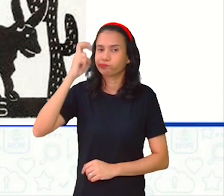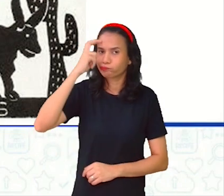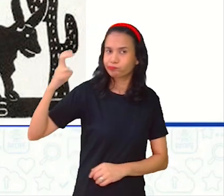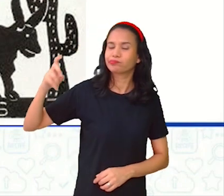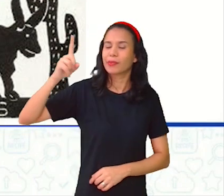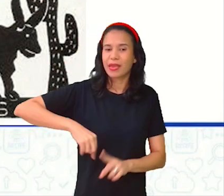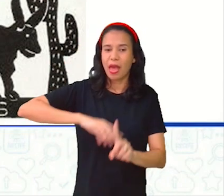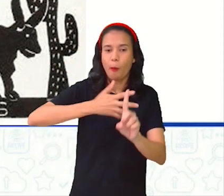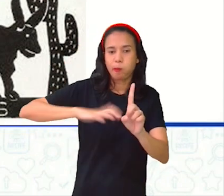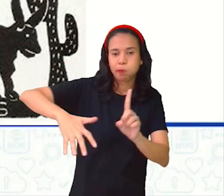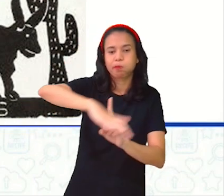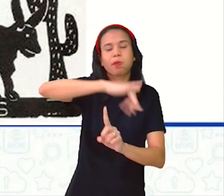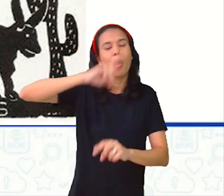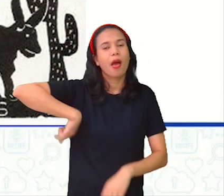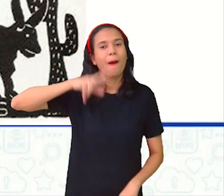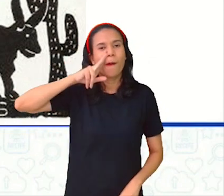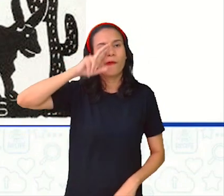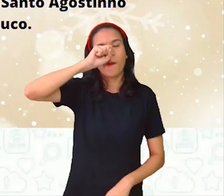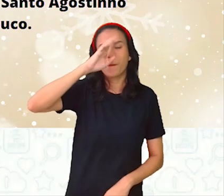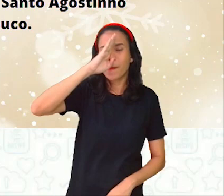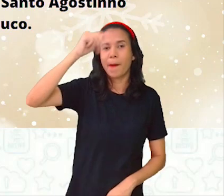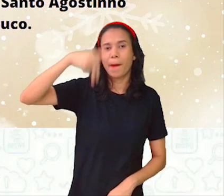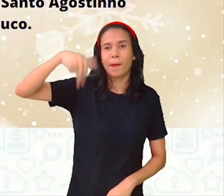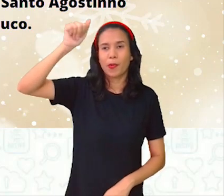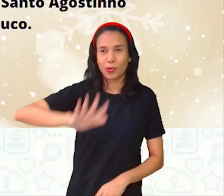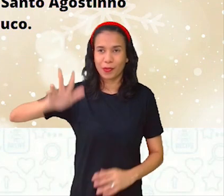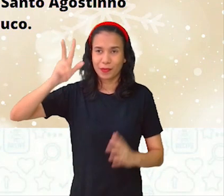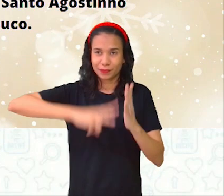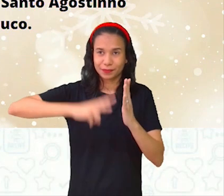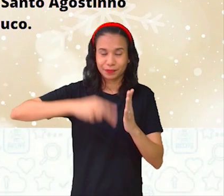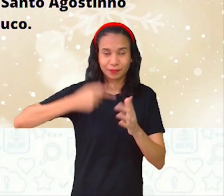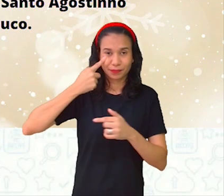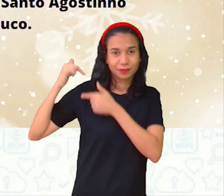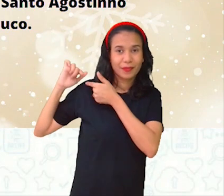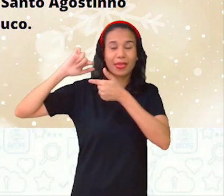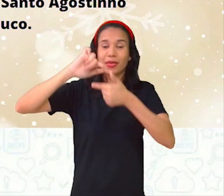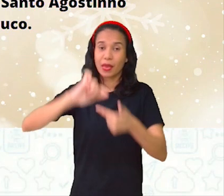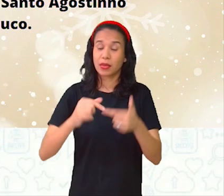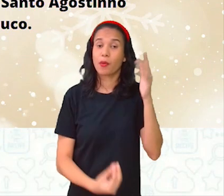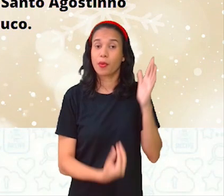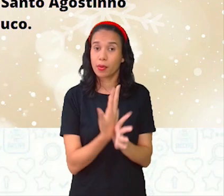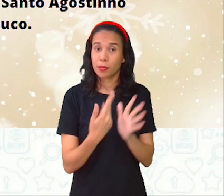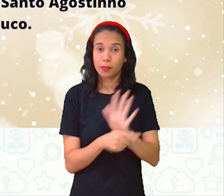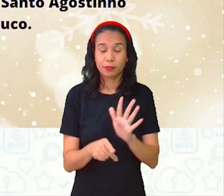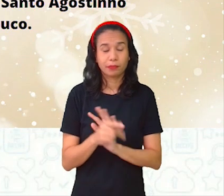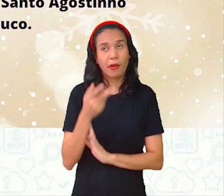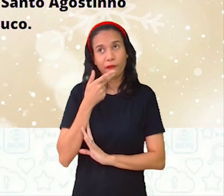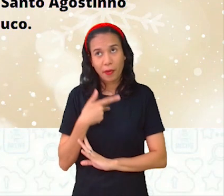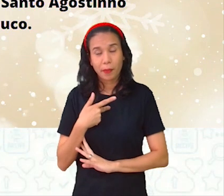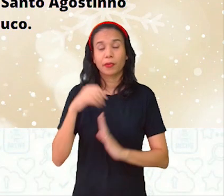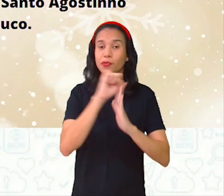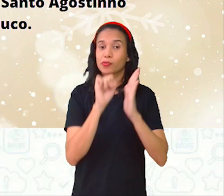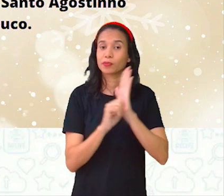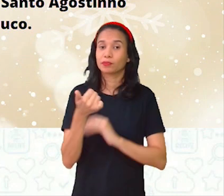muito forte no Brasil, principalmente no Nordeste. Vamos ver um pouquinho. Essa tradição, ela foi criada, dizem, no